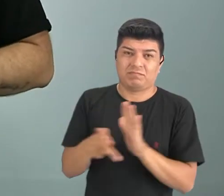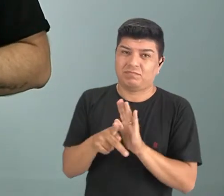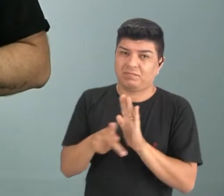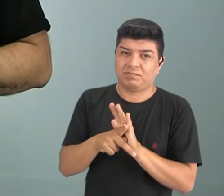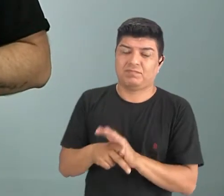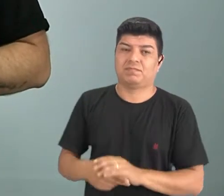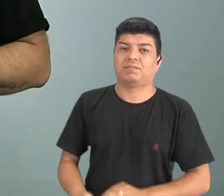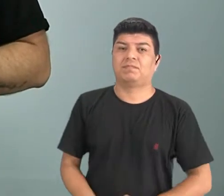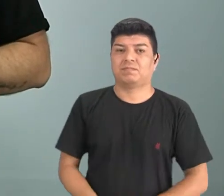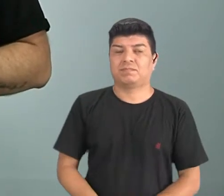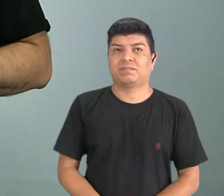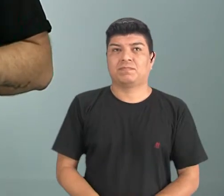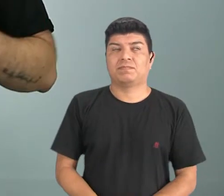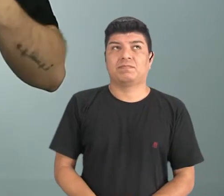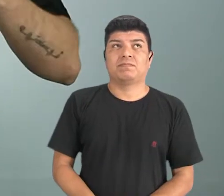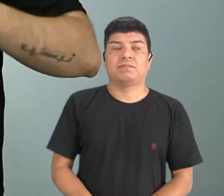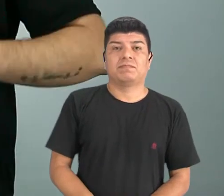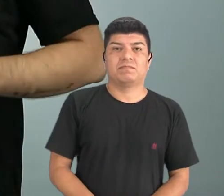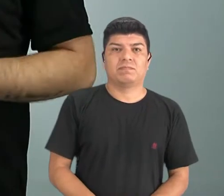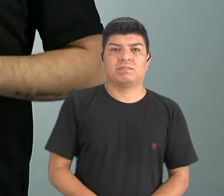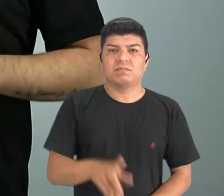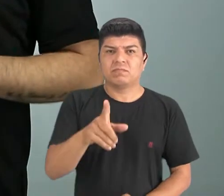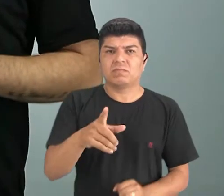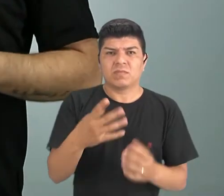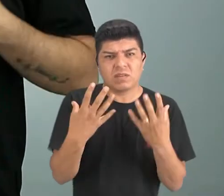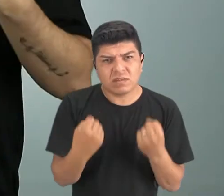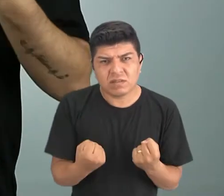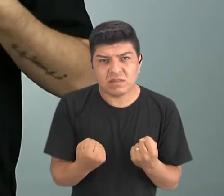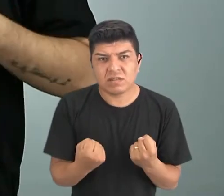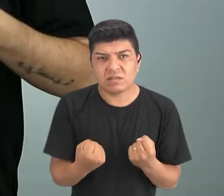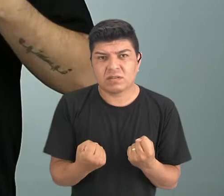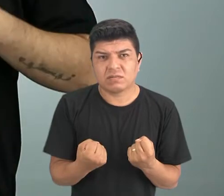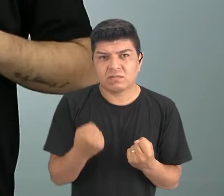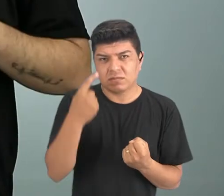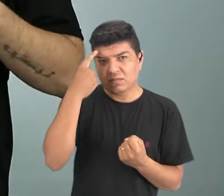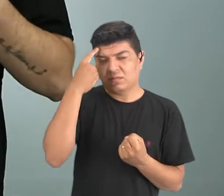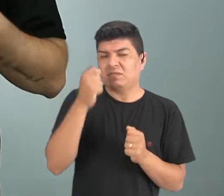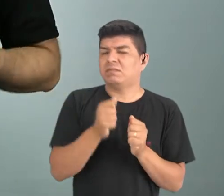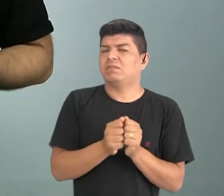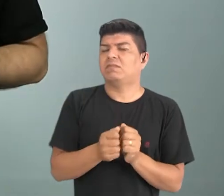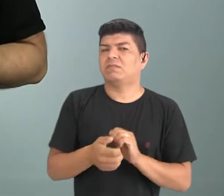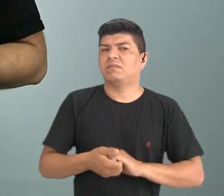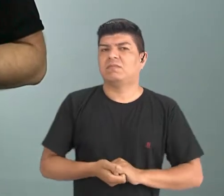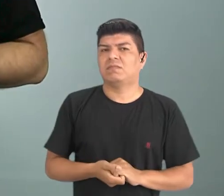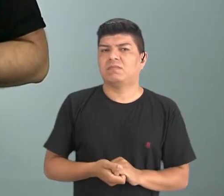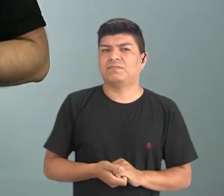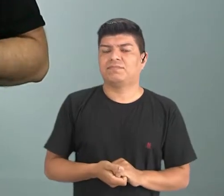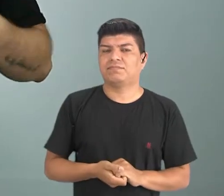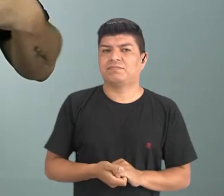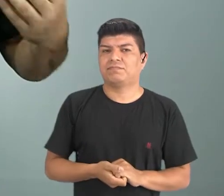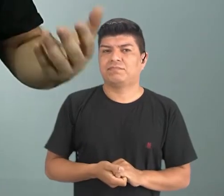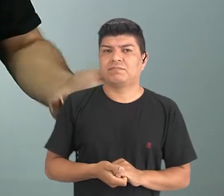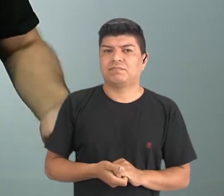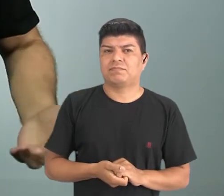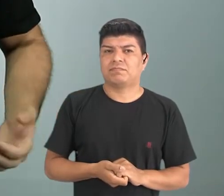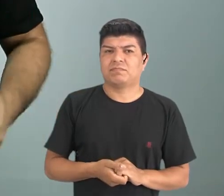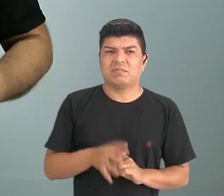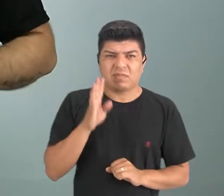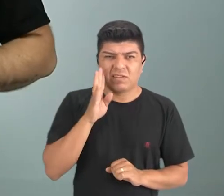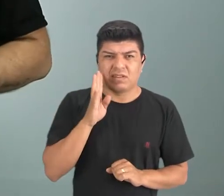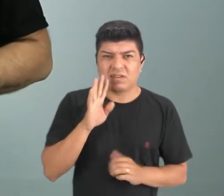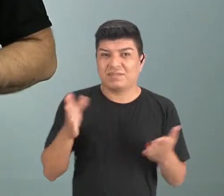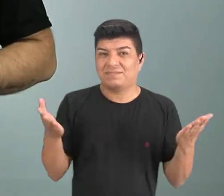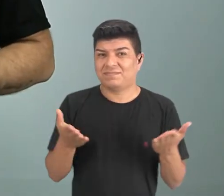sorte. Você concorda com isso? Vamos pensar um pouquinho. Será que é interessante? Será que isso seria